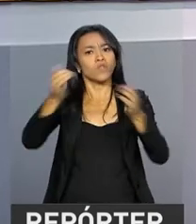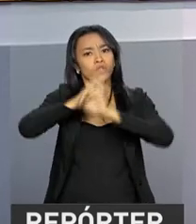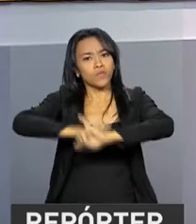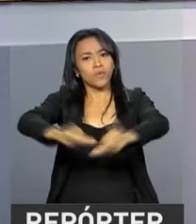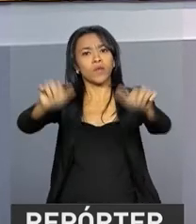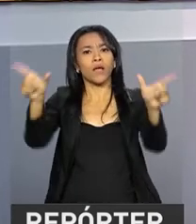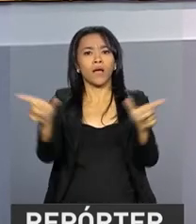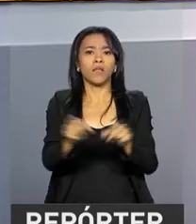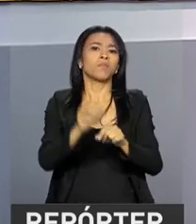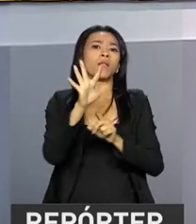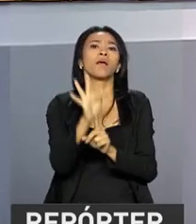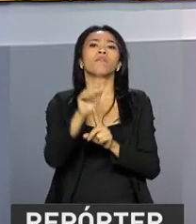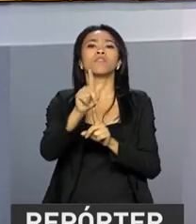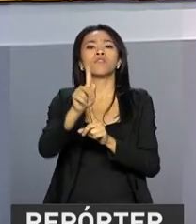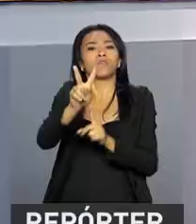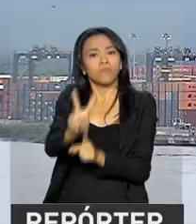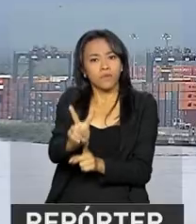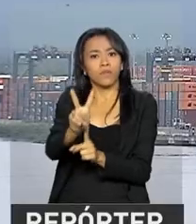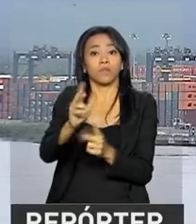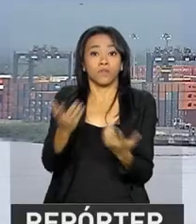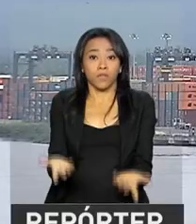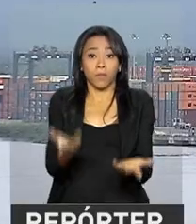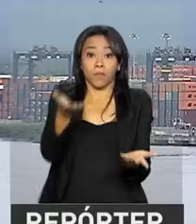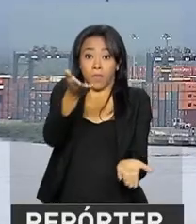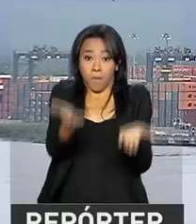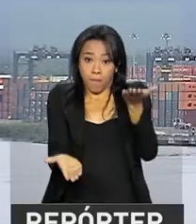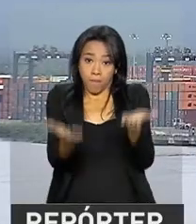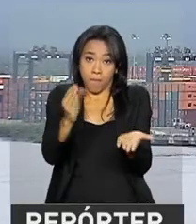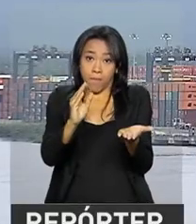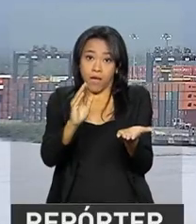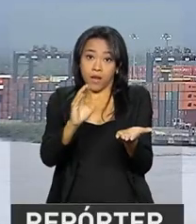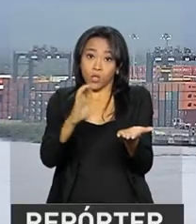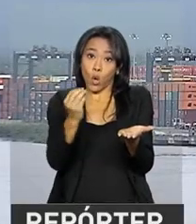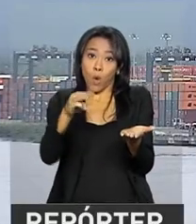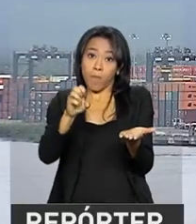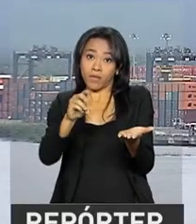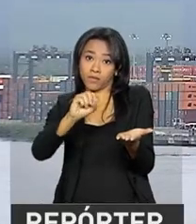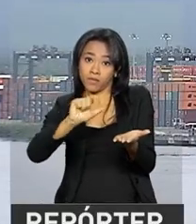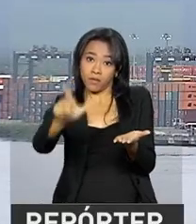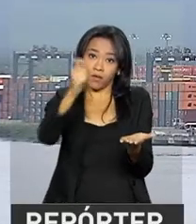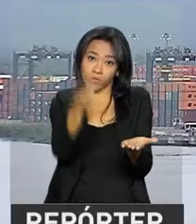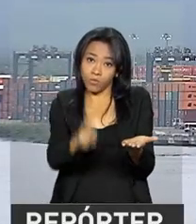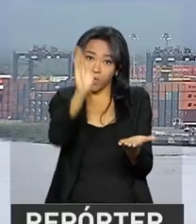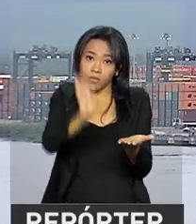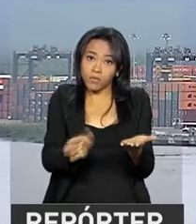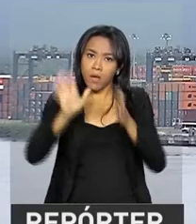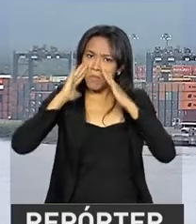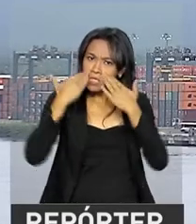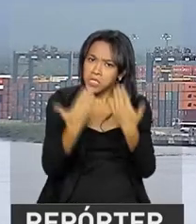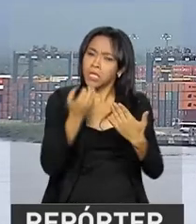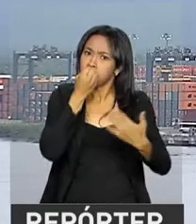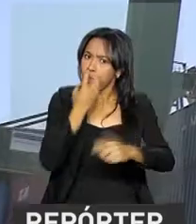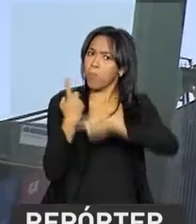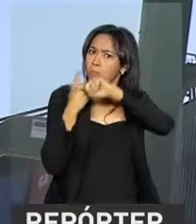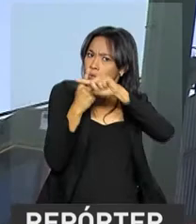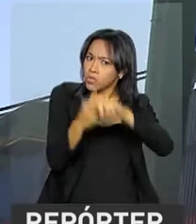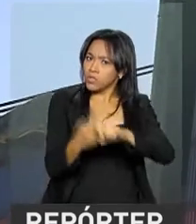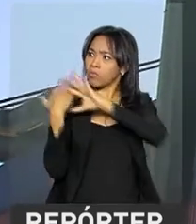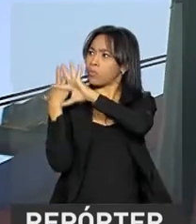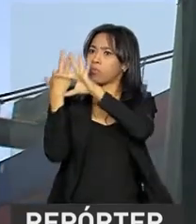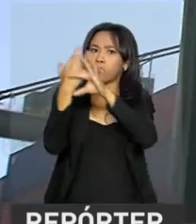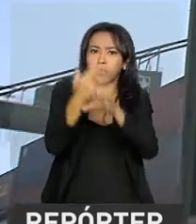getúlio vargas a balança comercial brasileira tem apresentado resultados positivos ao longo